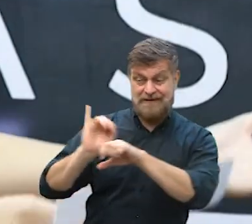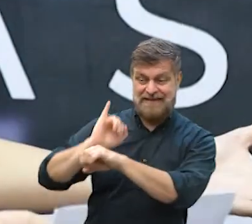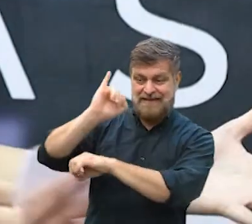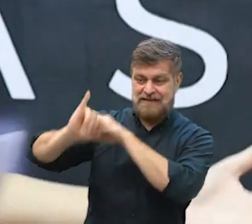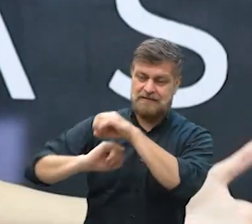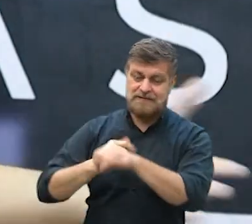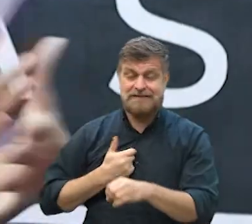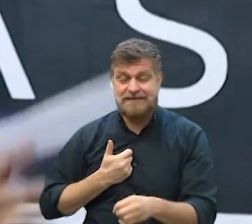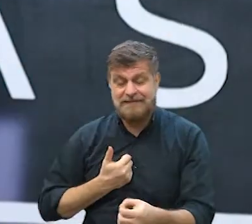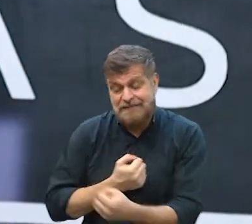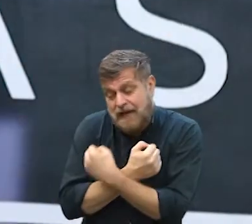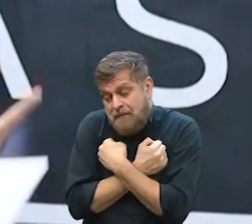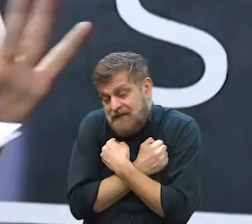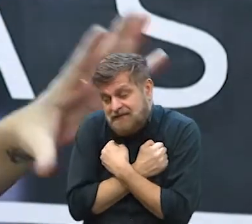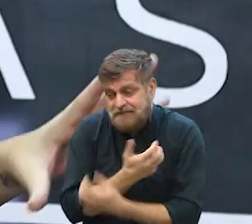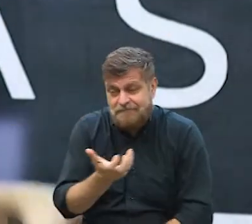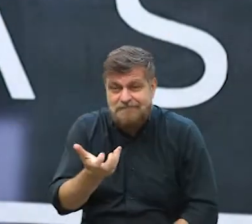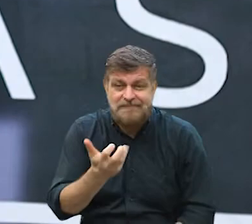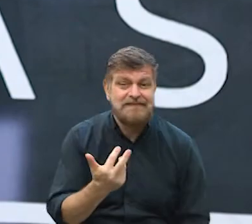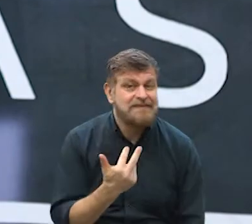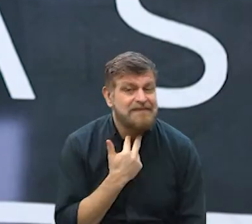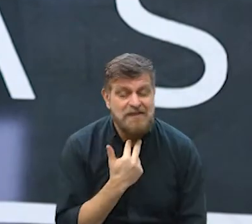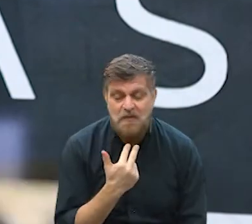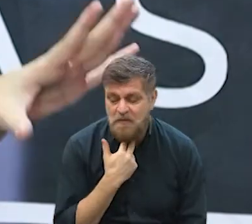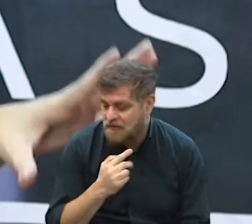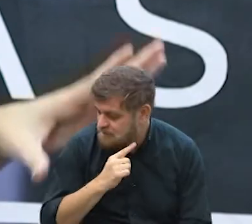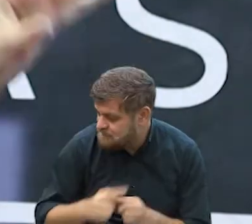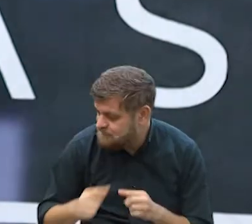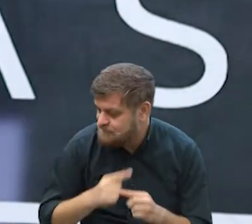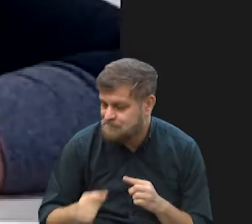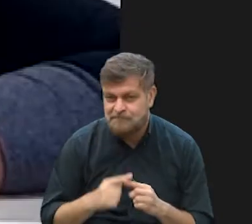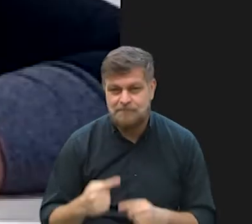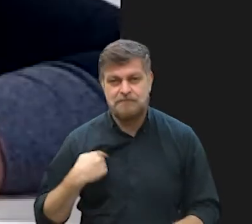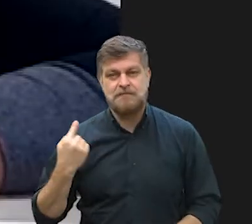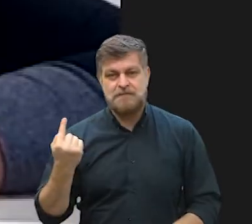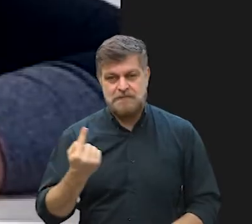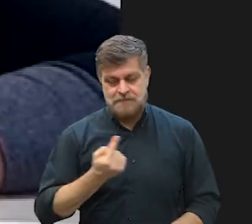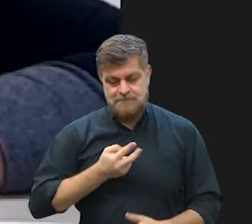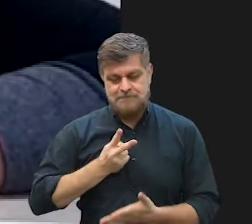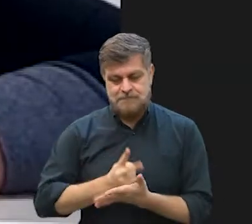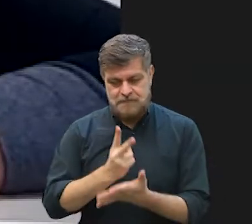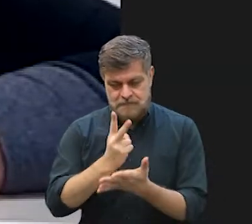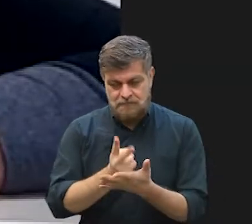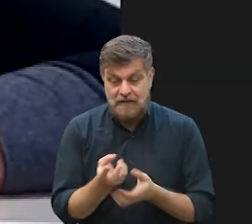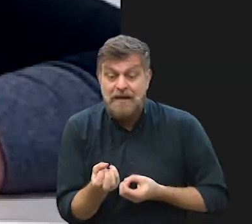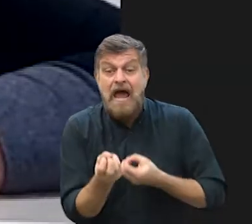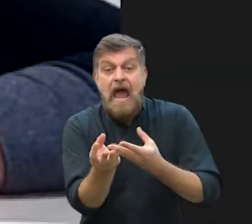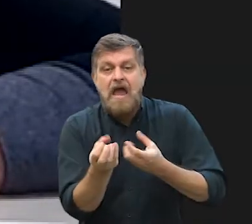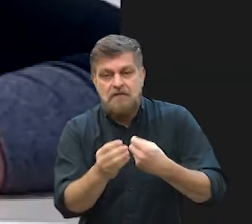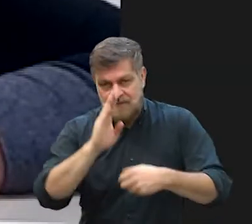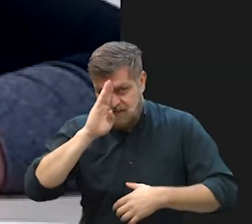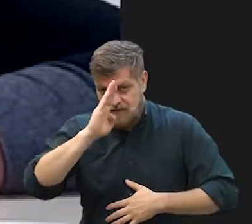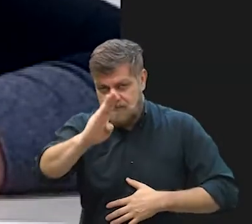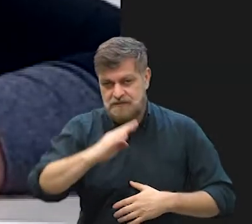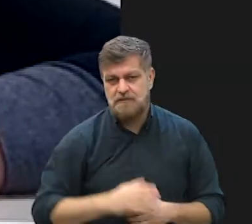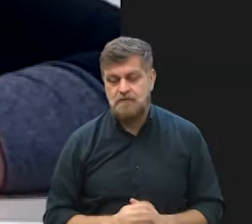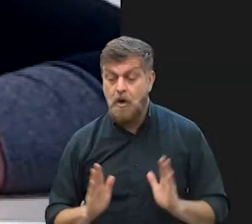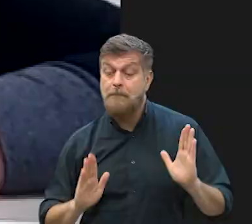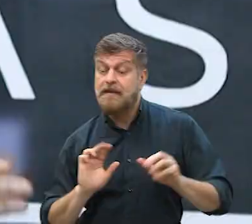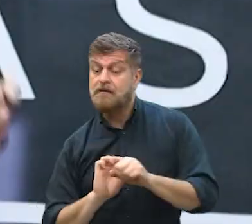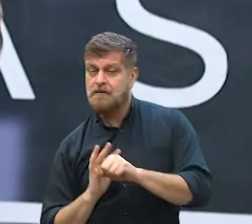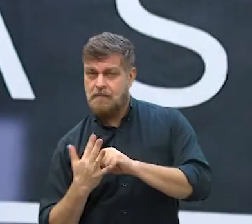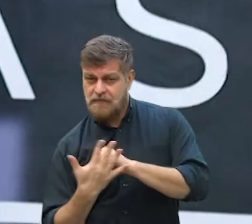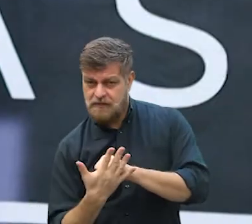queria abraçar, a gente queria apertar a mão, não pode, né, mas tudo bem, a gente vem manter a nossa informação. Tatiane, na